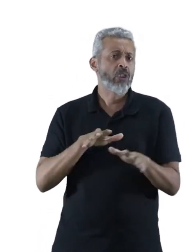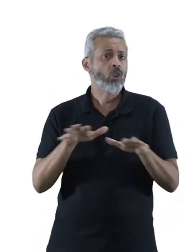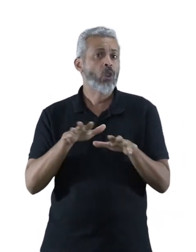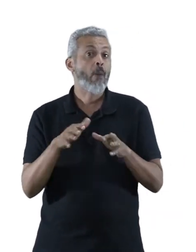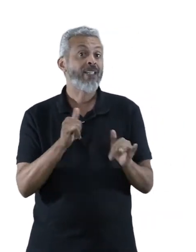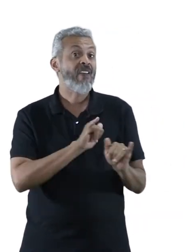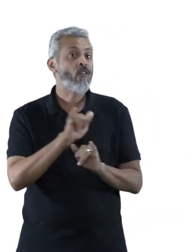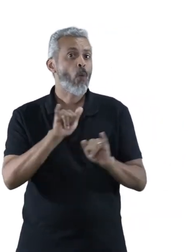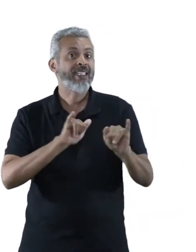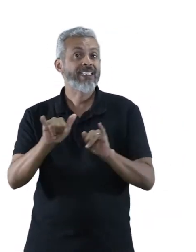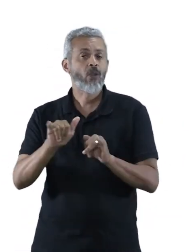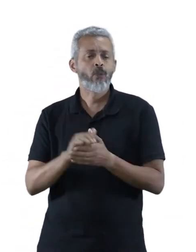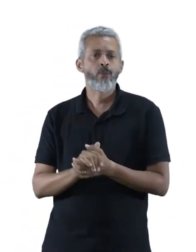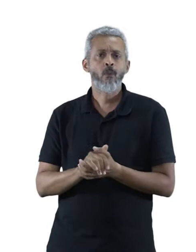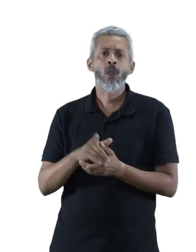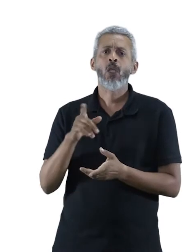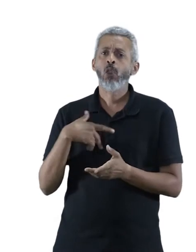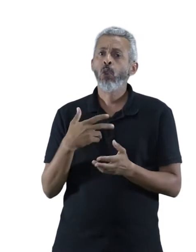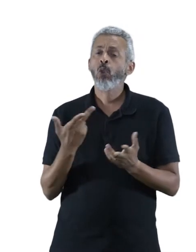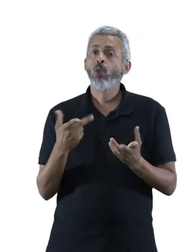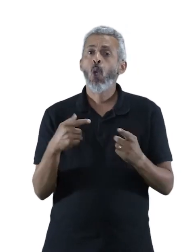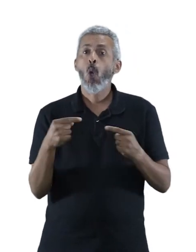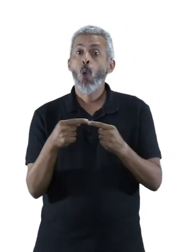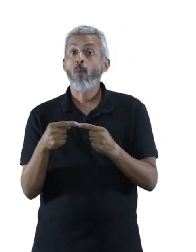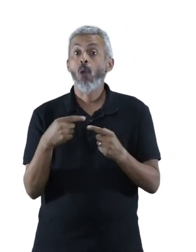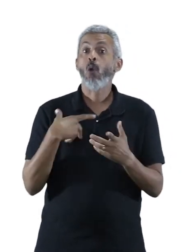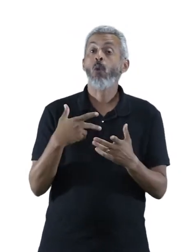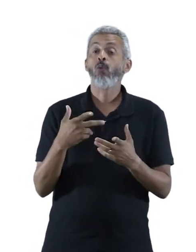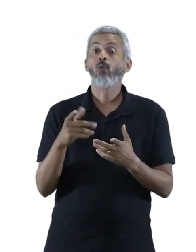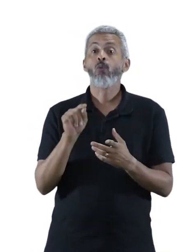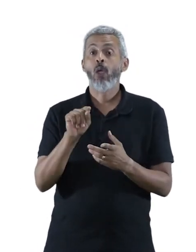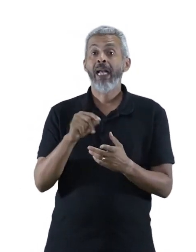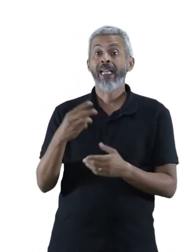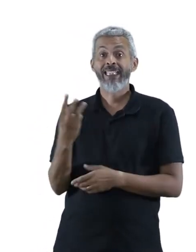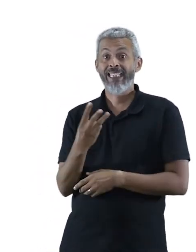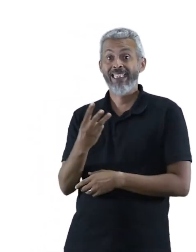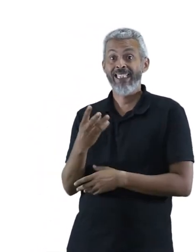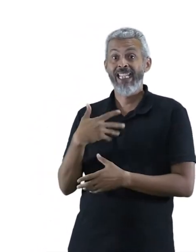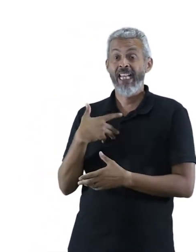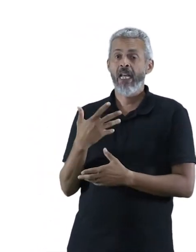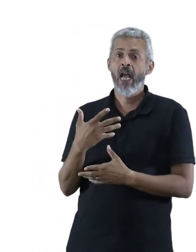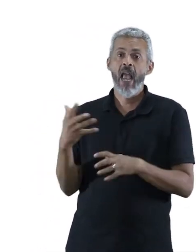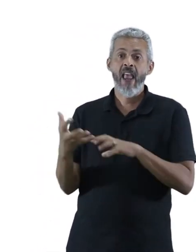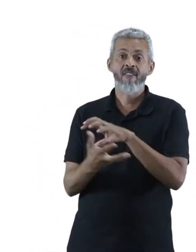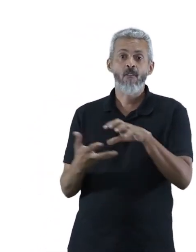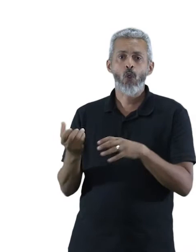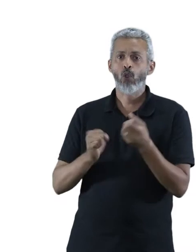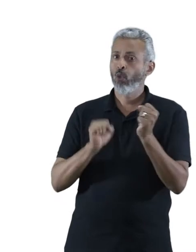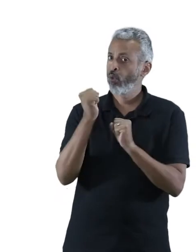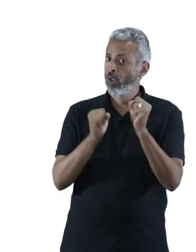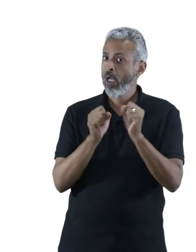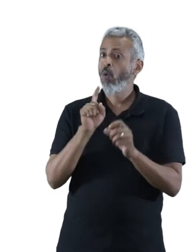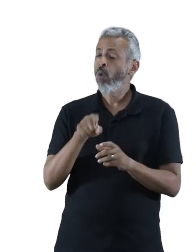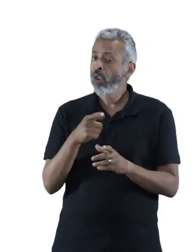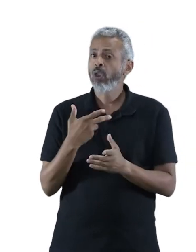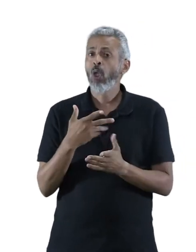de informação. Isso tudo culmina na terceira Revolução Industrial, uma revolução super importante que definiu uma